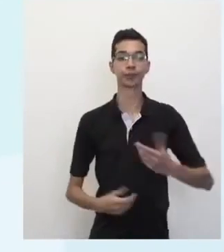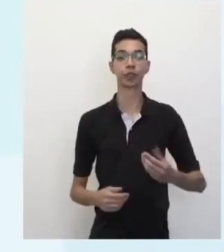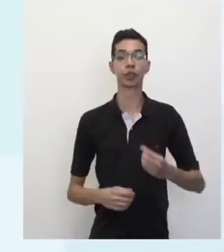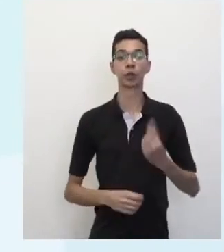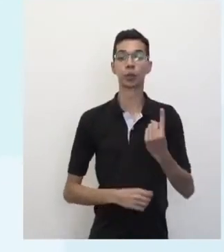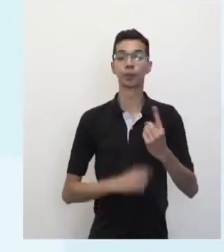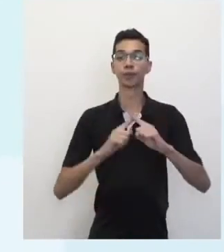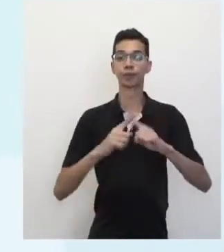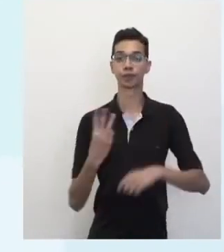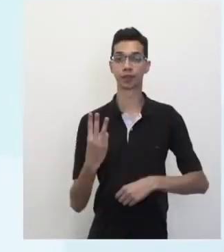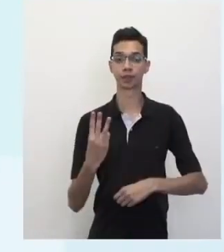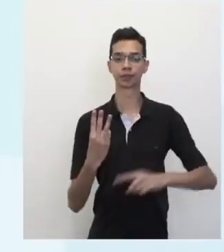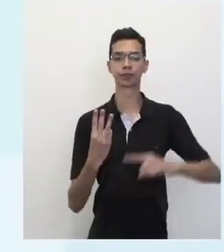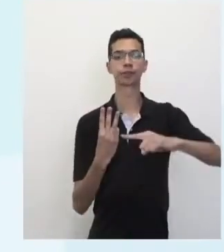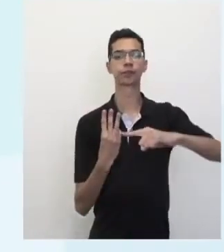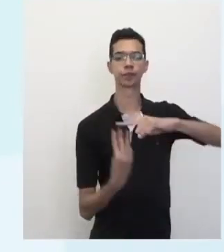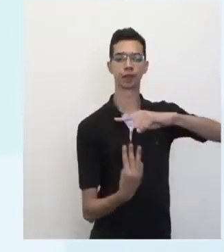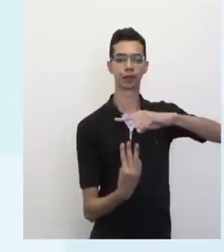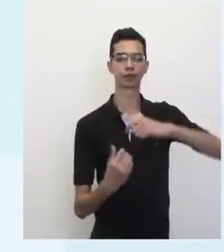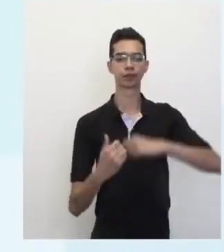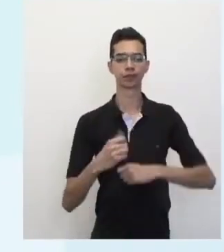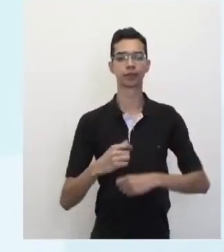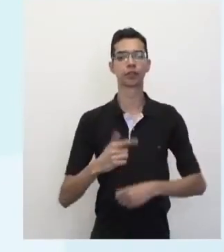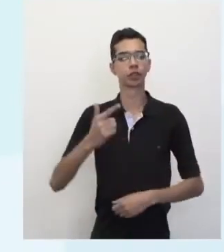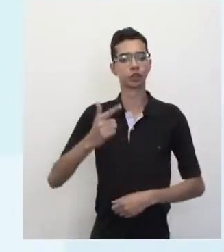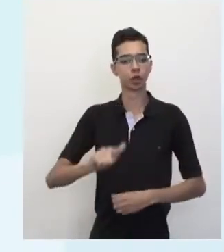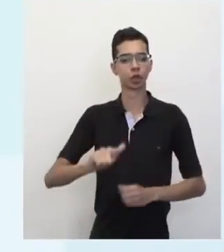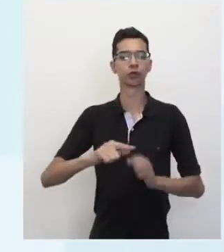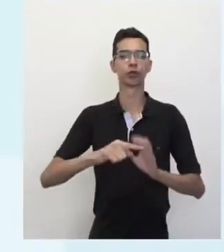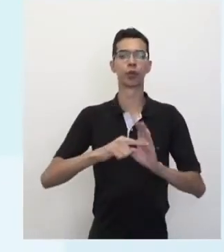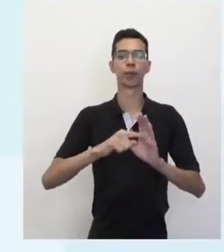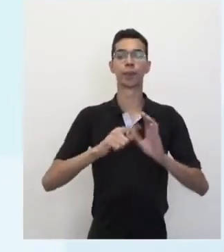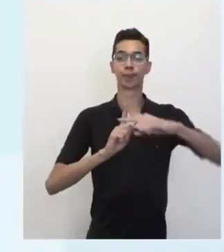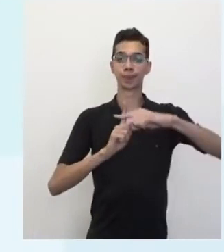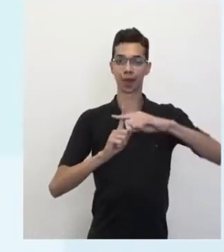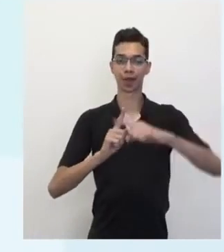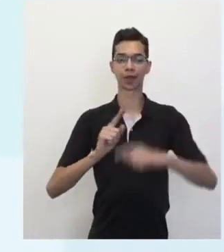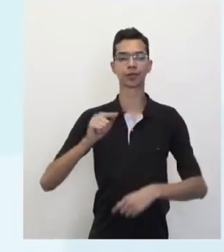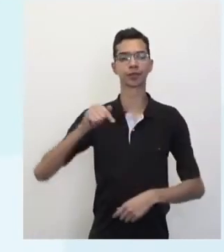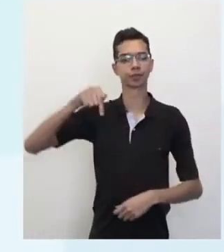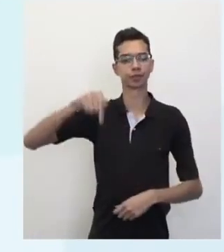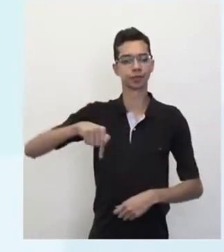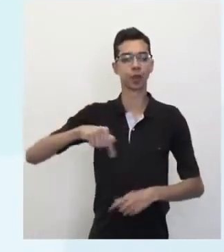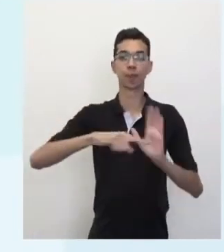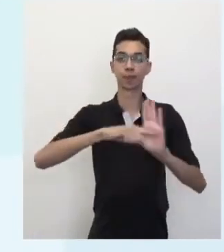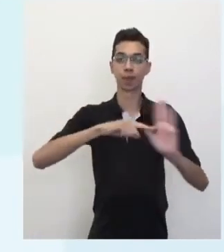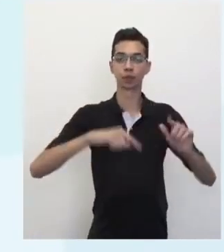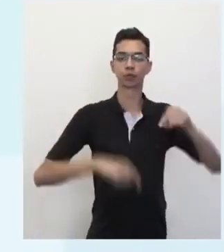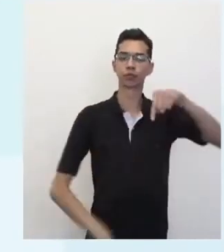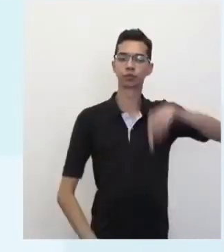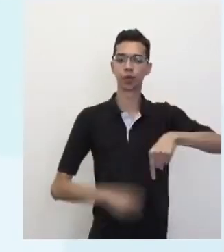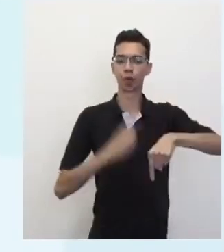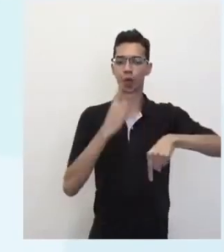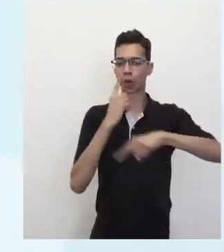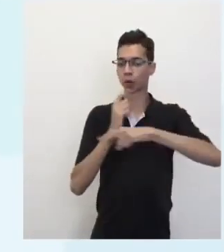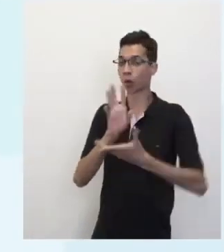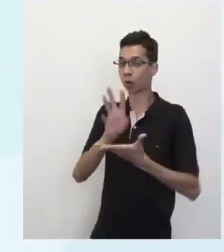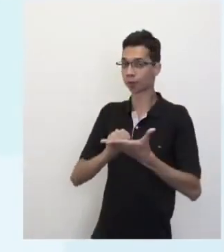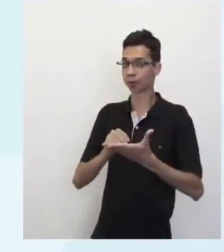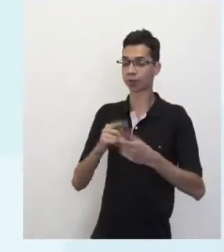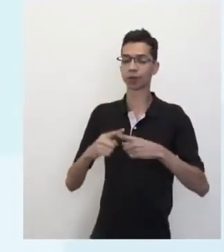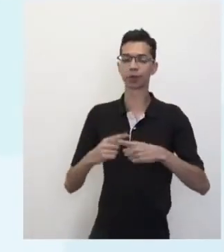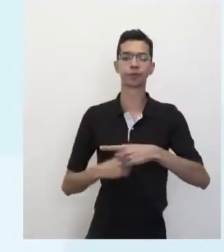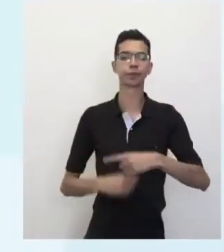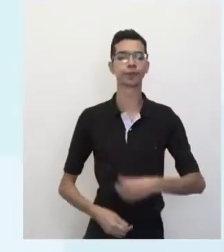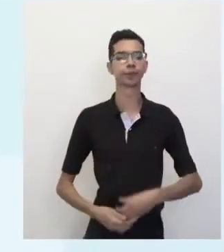abaixo menos, abaixo mais. E de novo a gente faz 3 vezes 1, quem não tem ninguém embaixo é o 1. 1 vezes